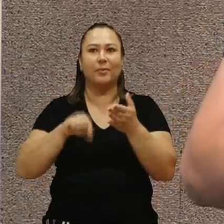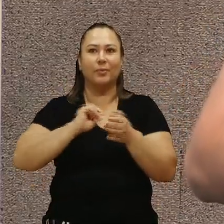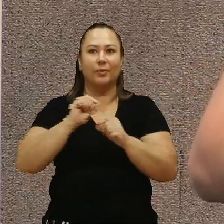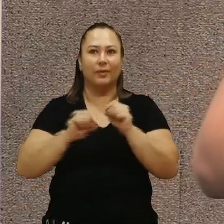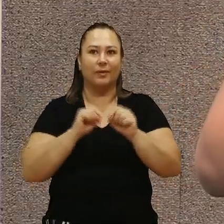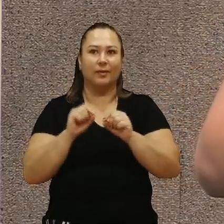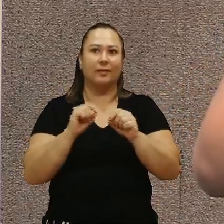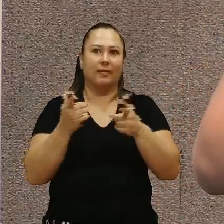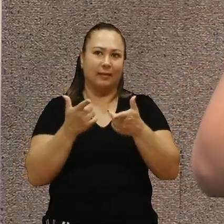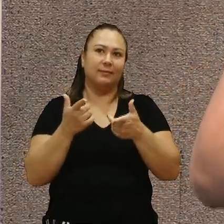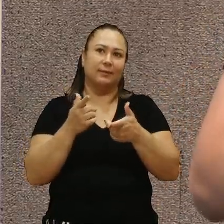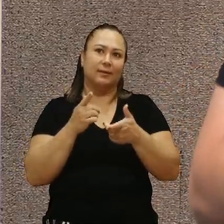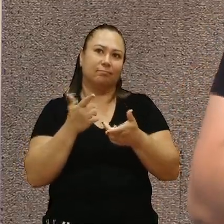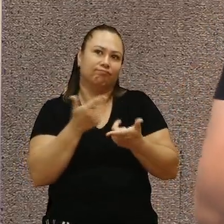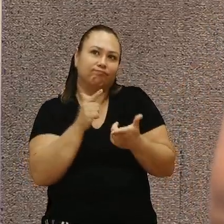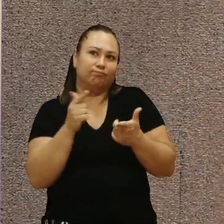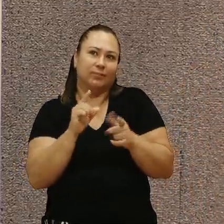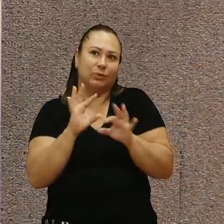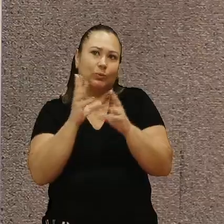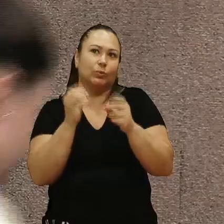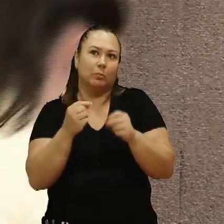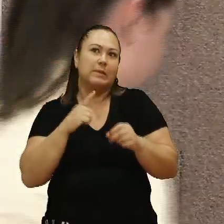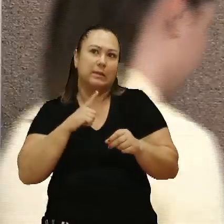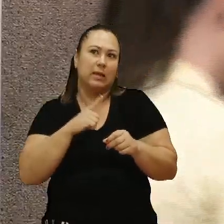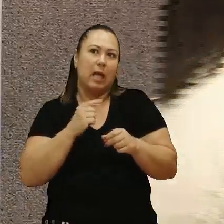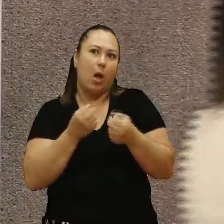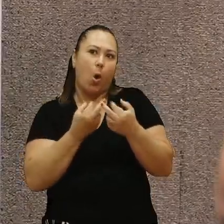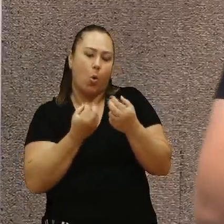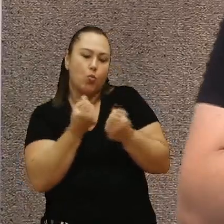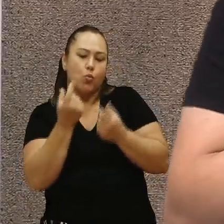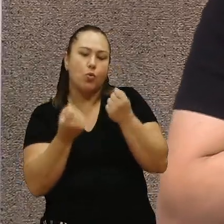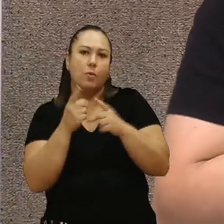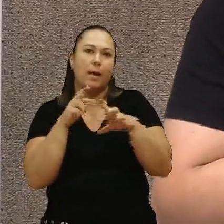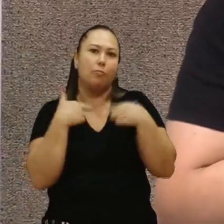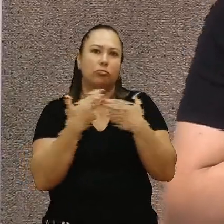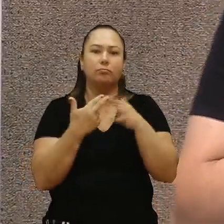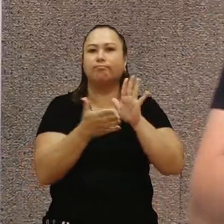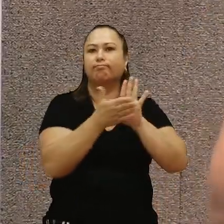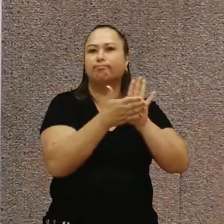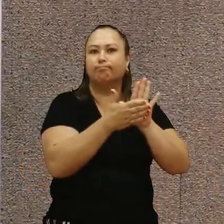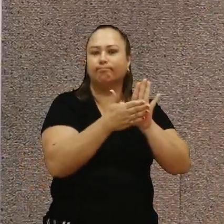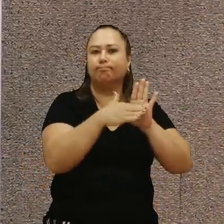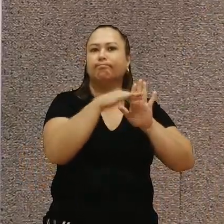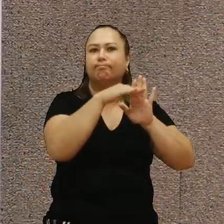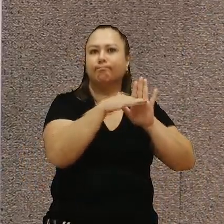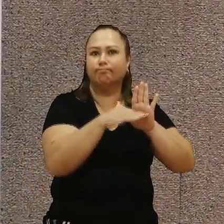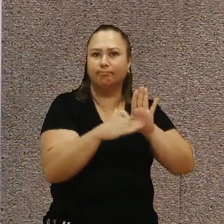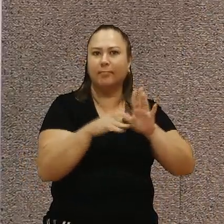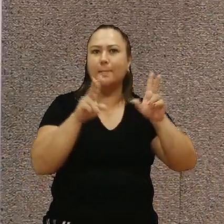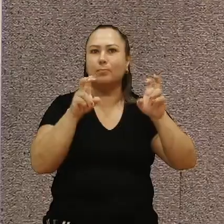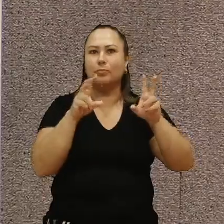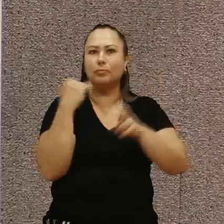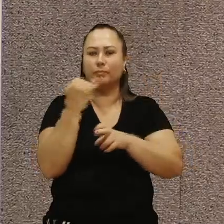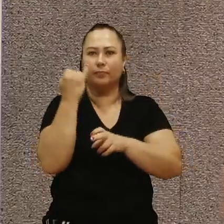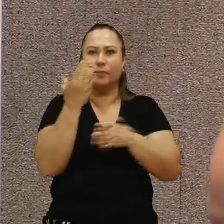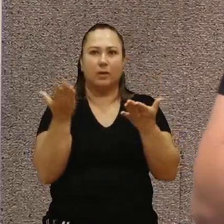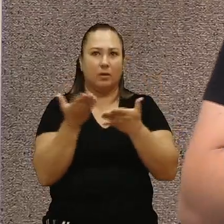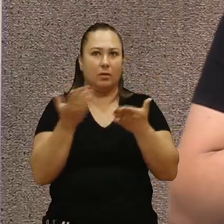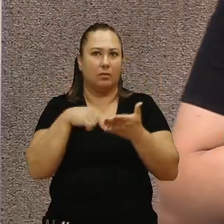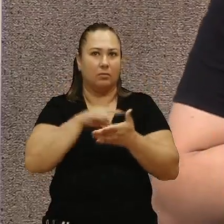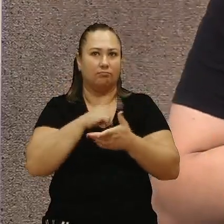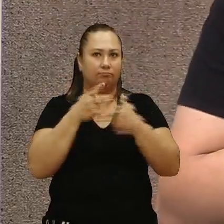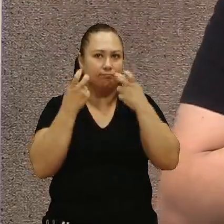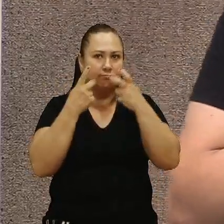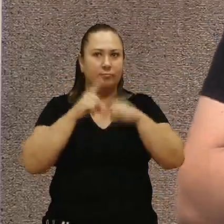sessões ordinárias, porém sessões extraordinárias que pautam aí temas importantes da cidade, como é o caso deste que nós estamos apreciando nesse instante.